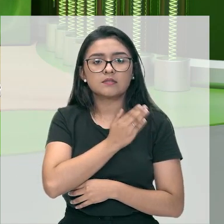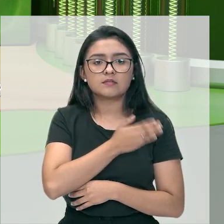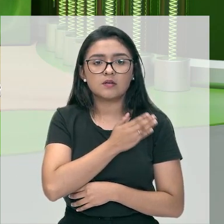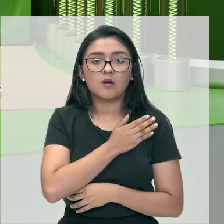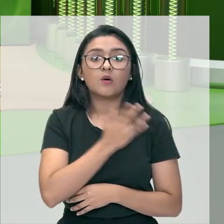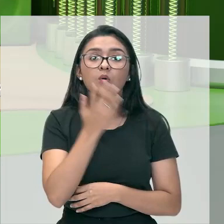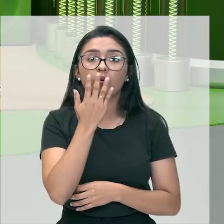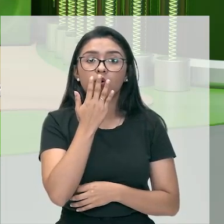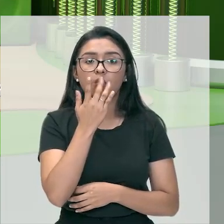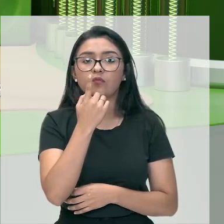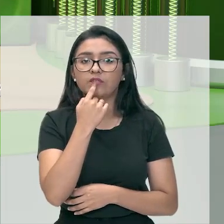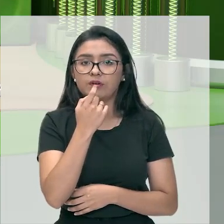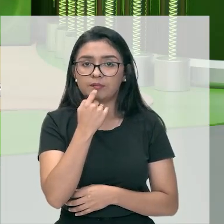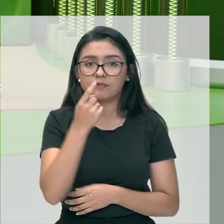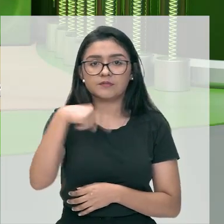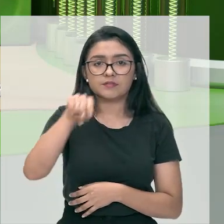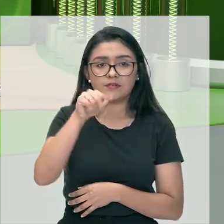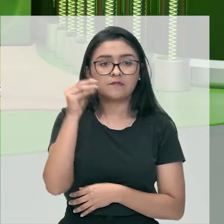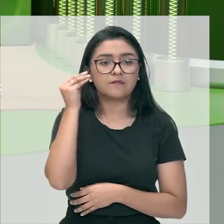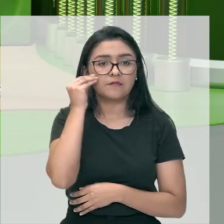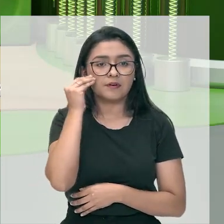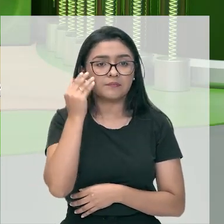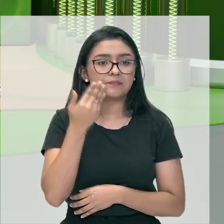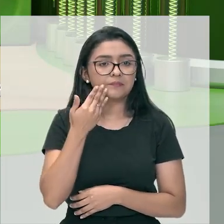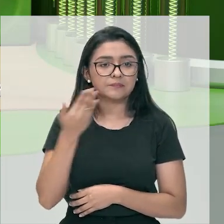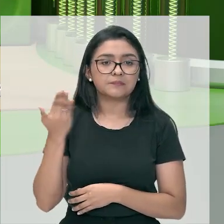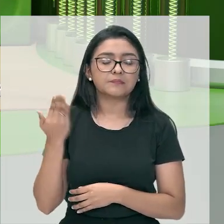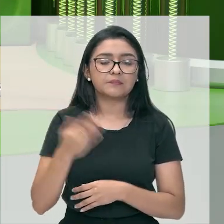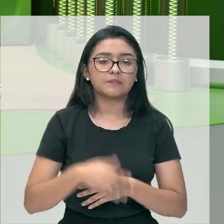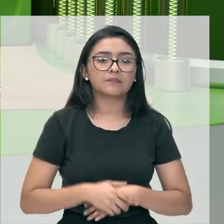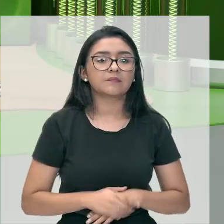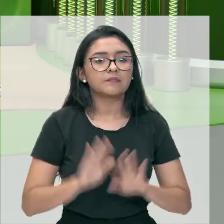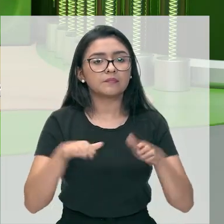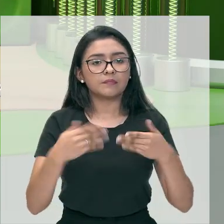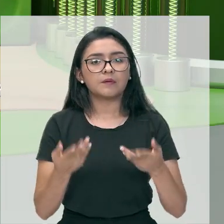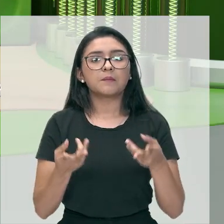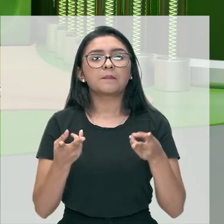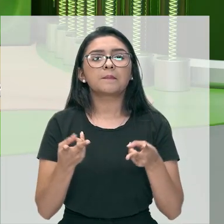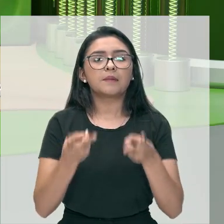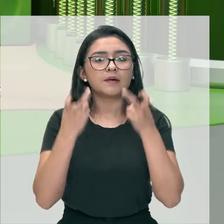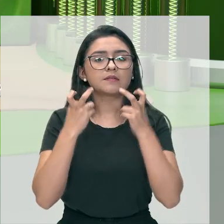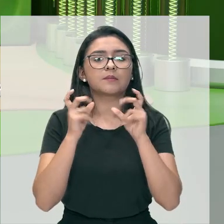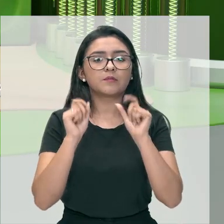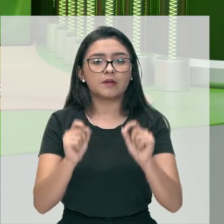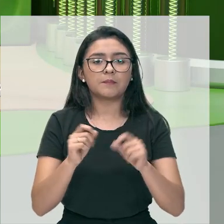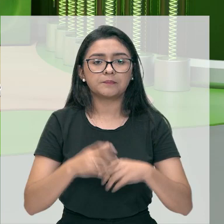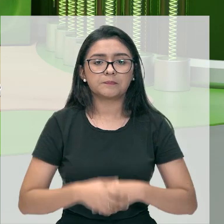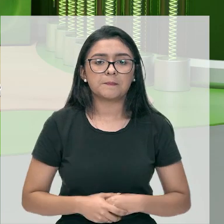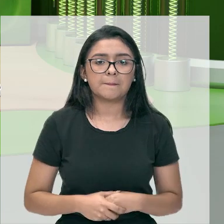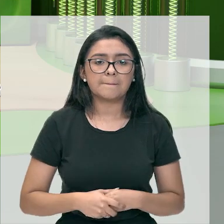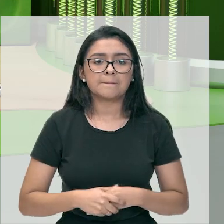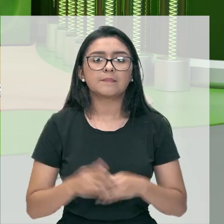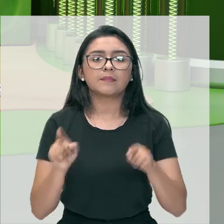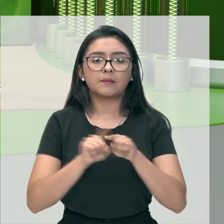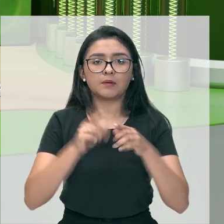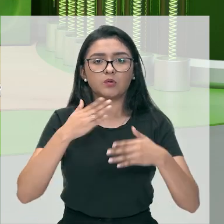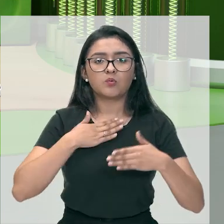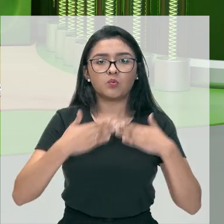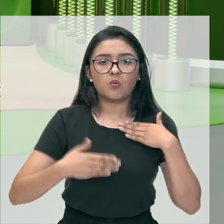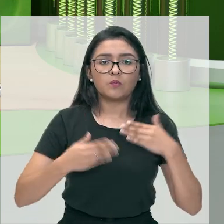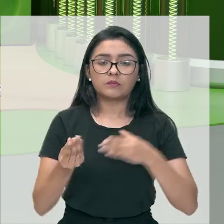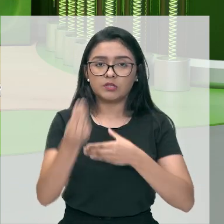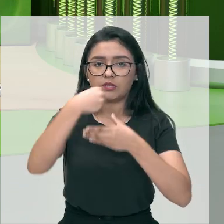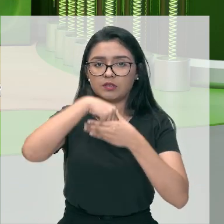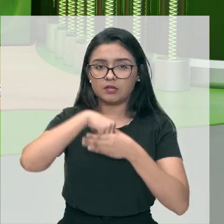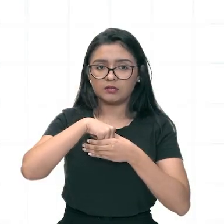de vermelho para a gente visualizar aqui. E aí nós podemos observar um pouco mais também da anatomia